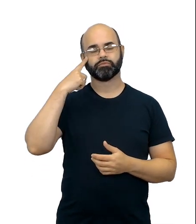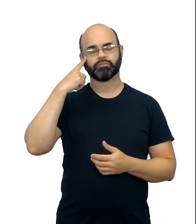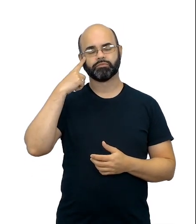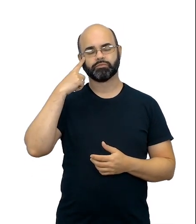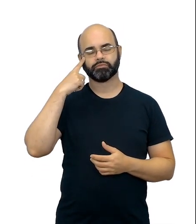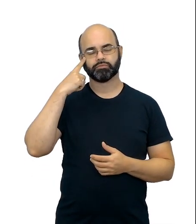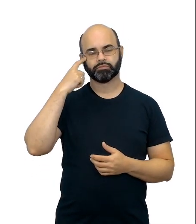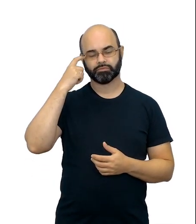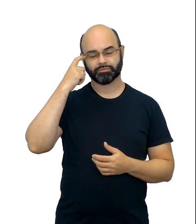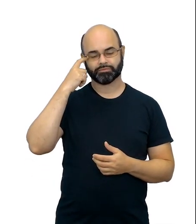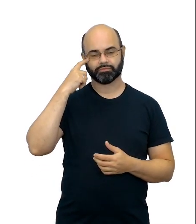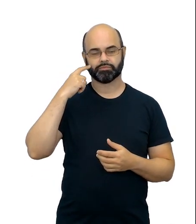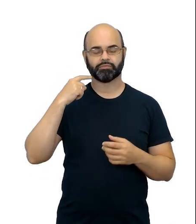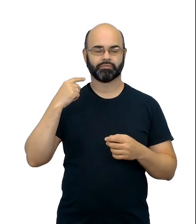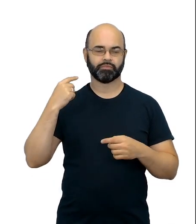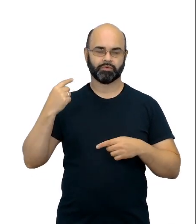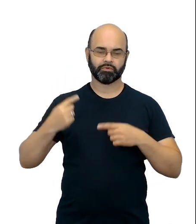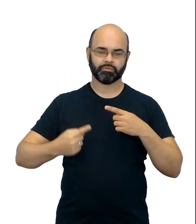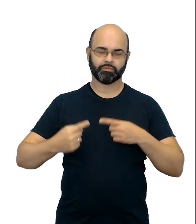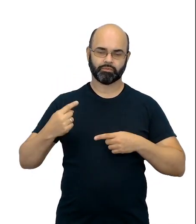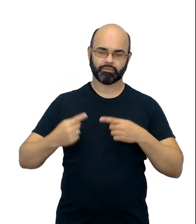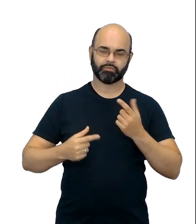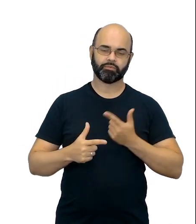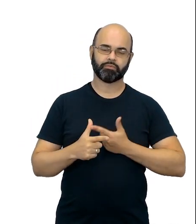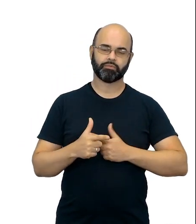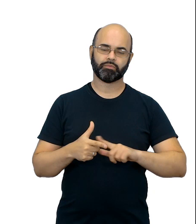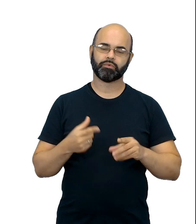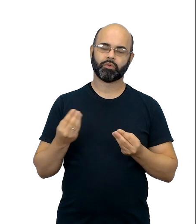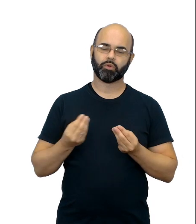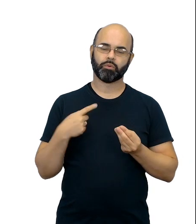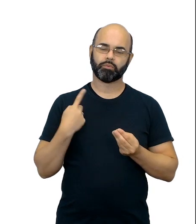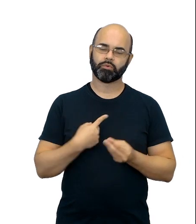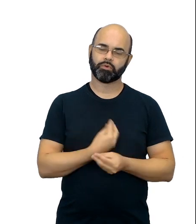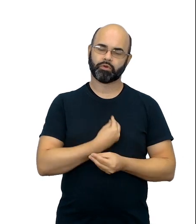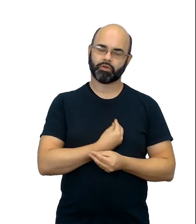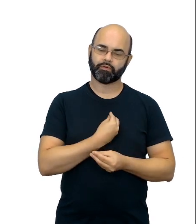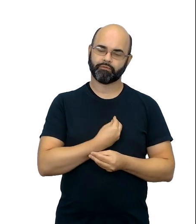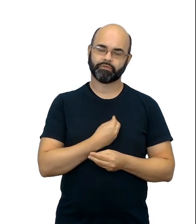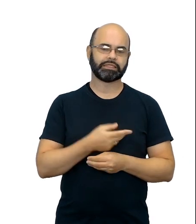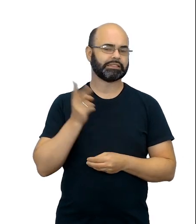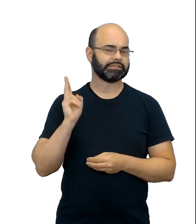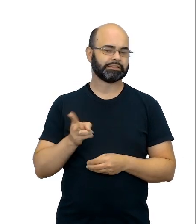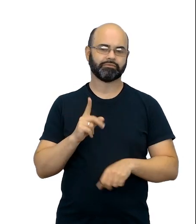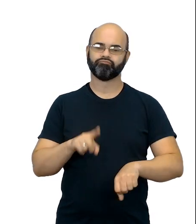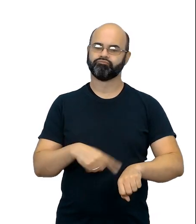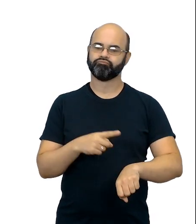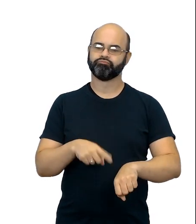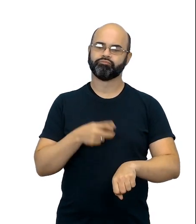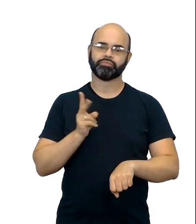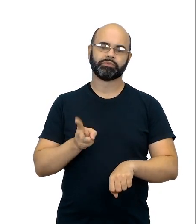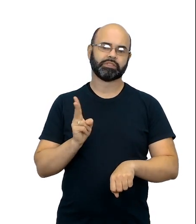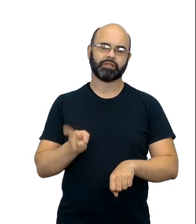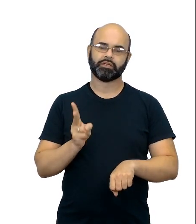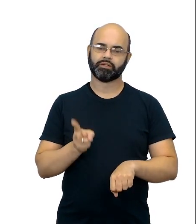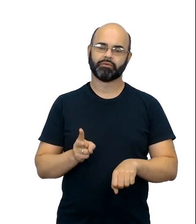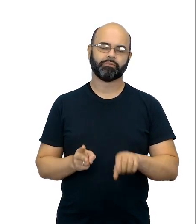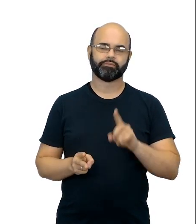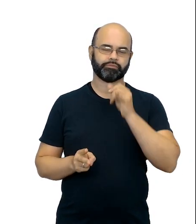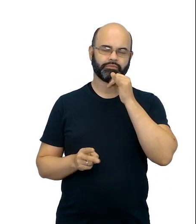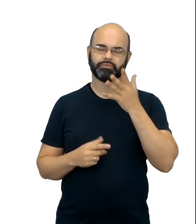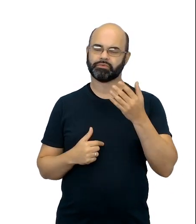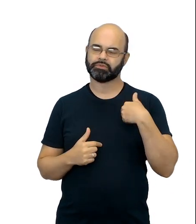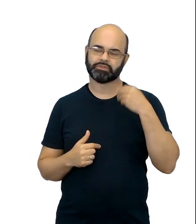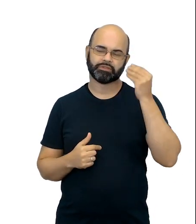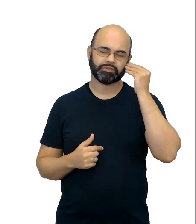os problemas polêmicos que vão aparecer diante da nossa vida o tempo todo. E nunca num olhar de